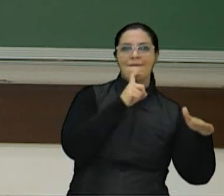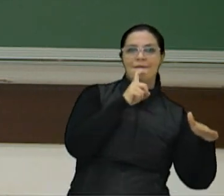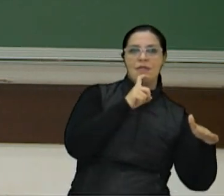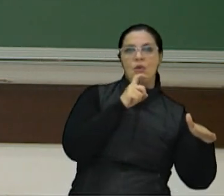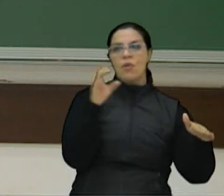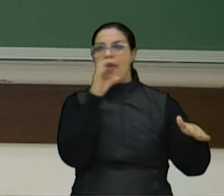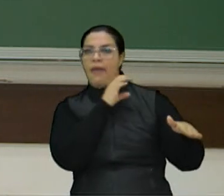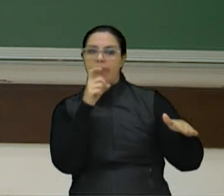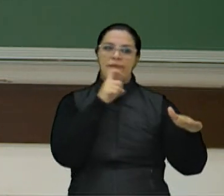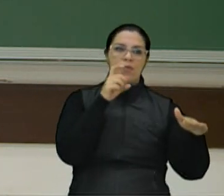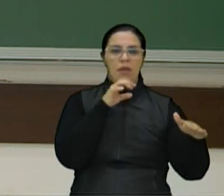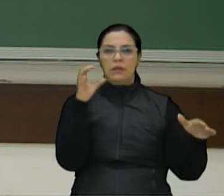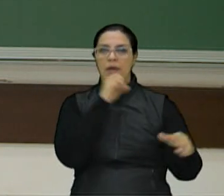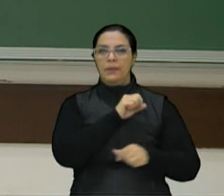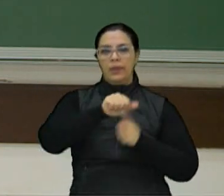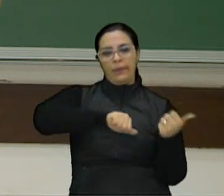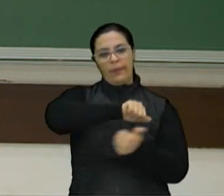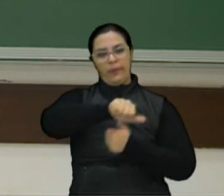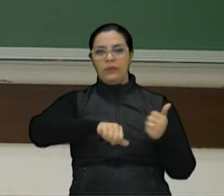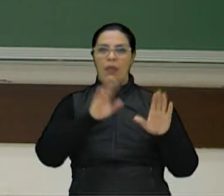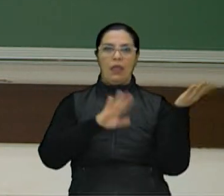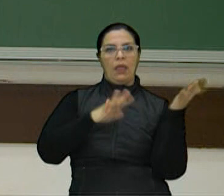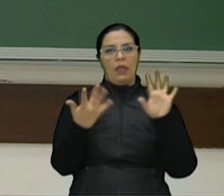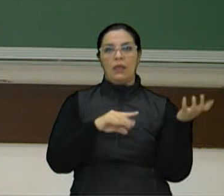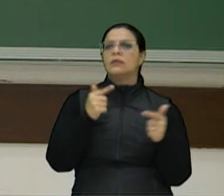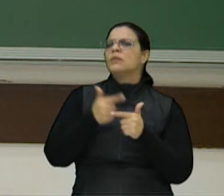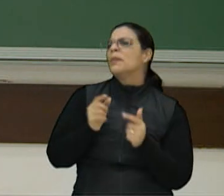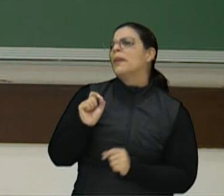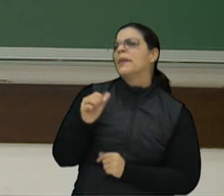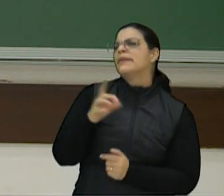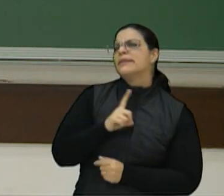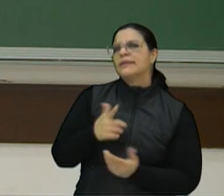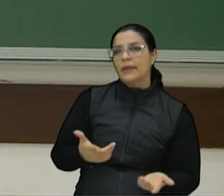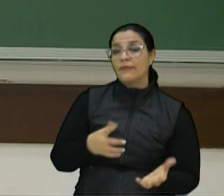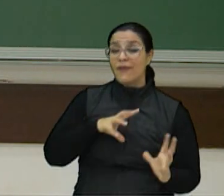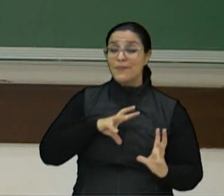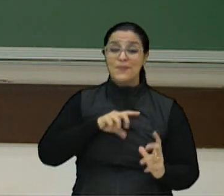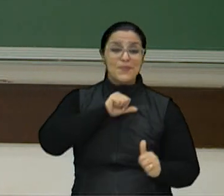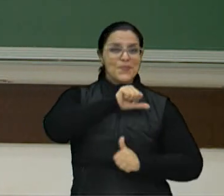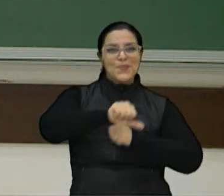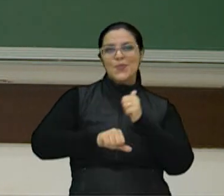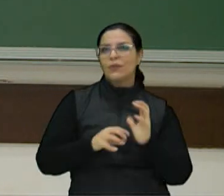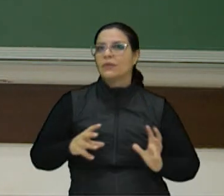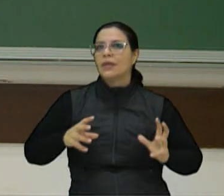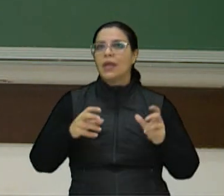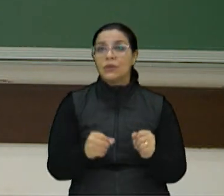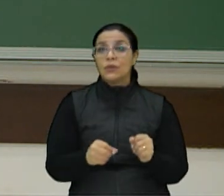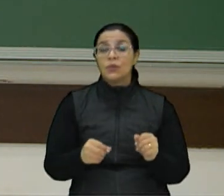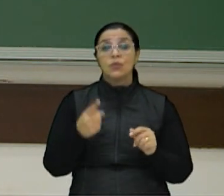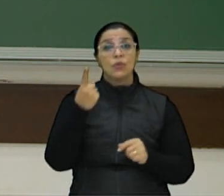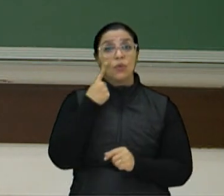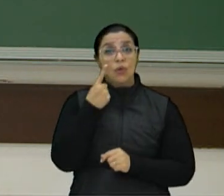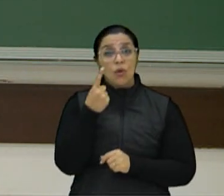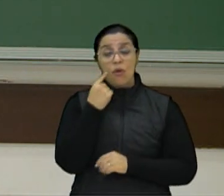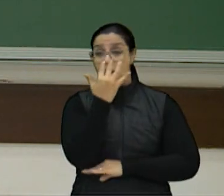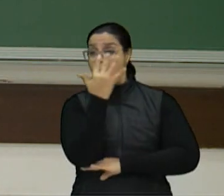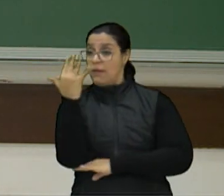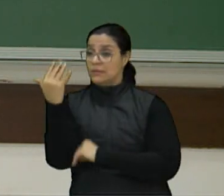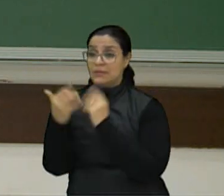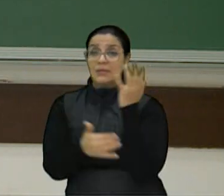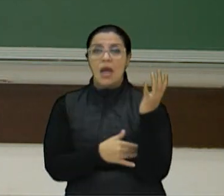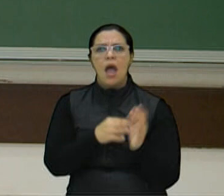desequilibrado. Mas e daí? Qual o problema? Muda tudo. As plantas